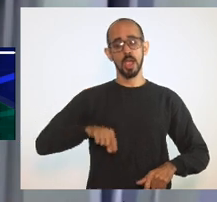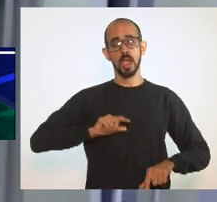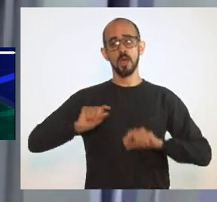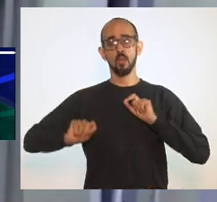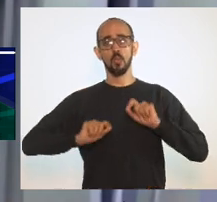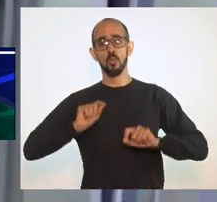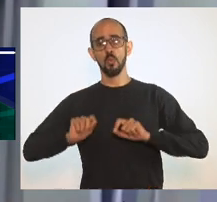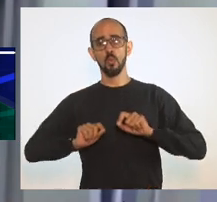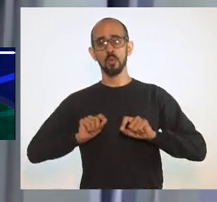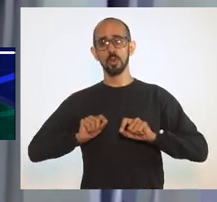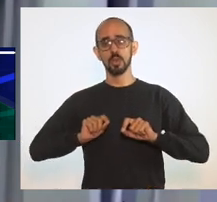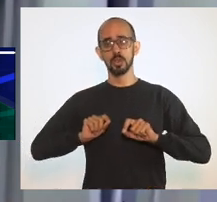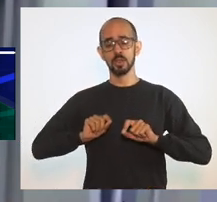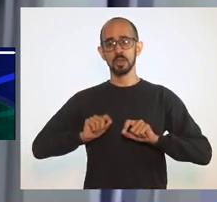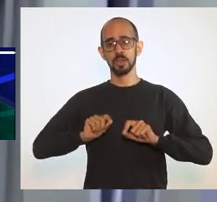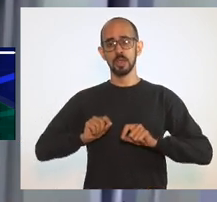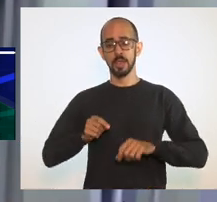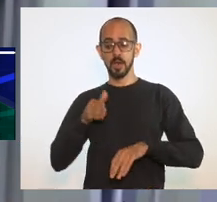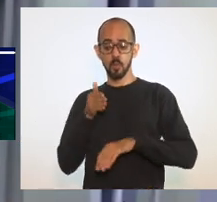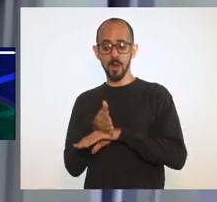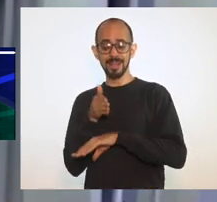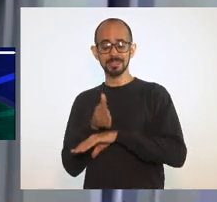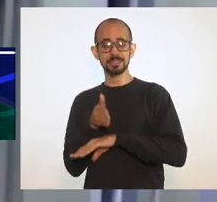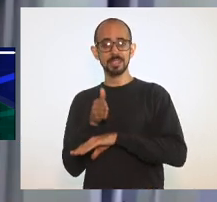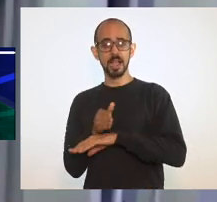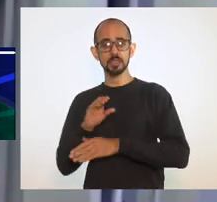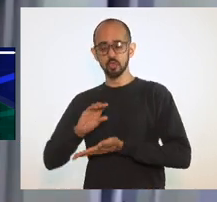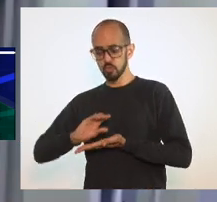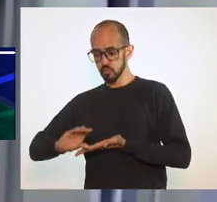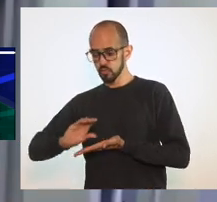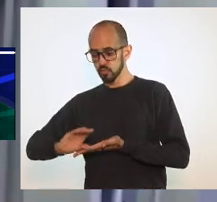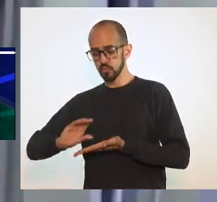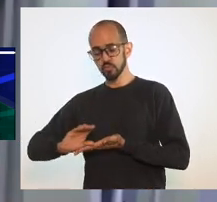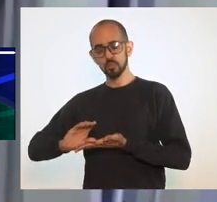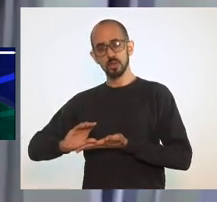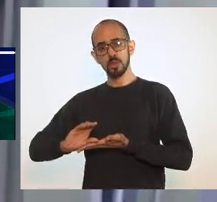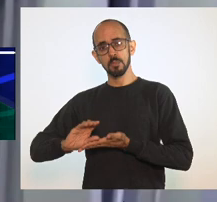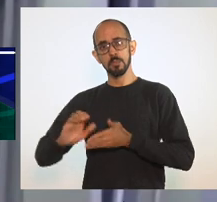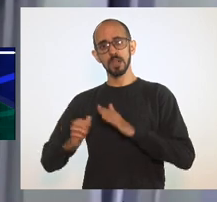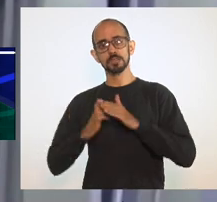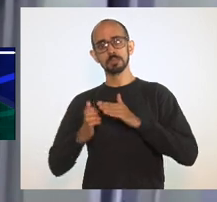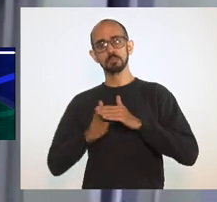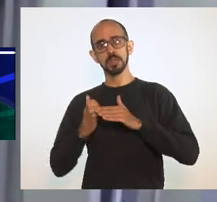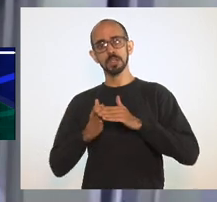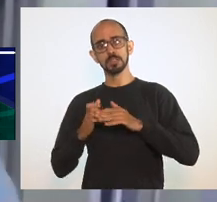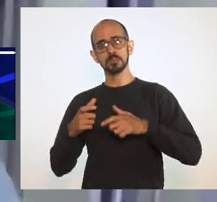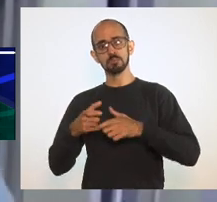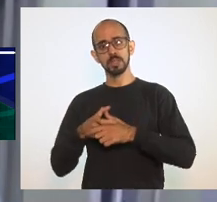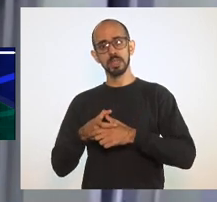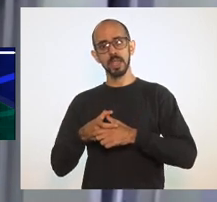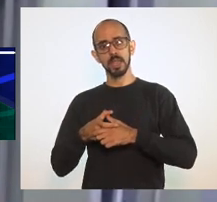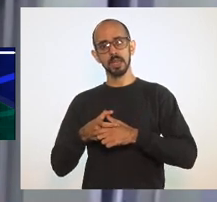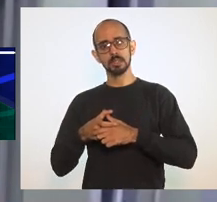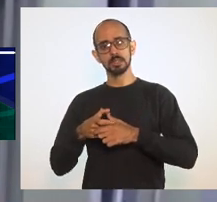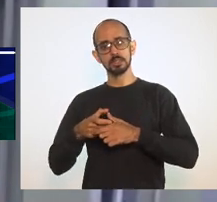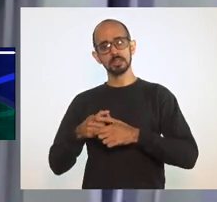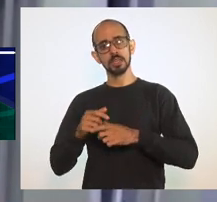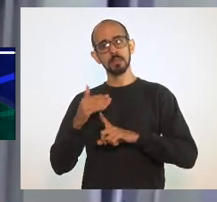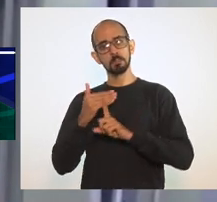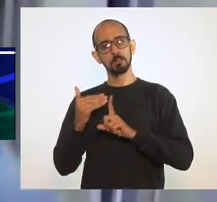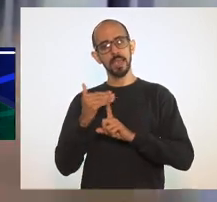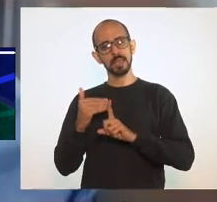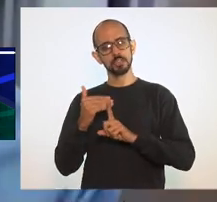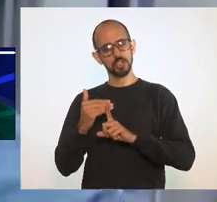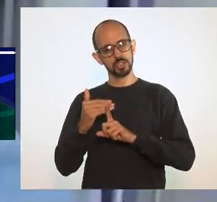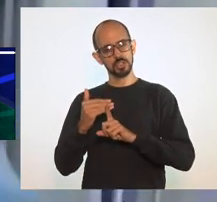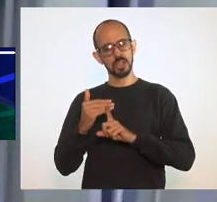concessão das linhas de crédito para pequenos, micro, enfim, empreendedores das mais diferentes áreas, inclusive da